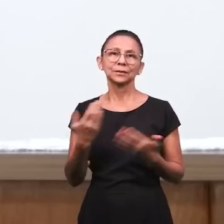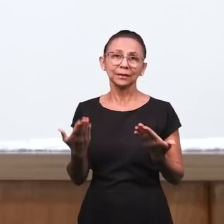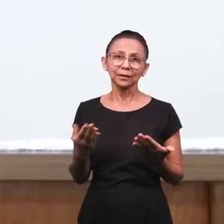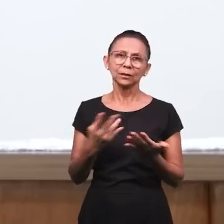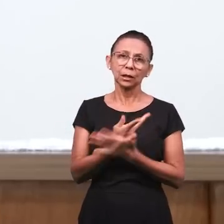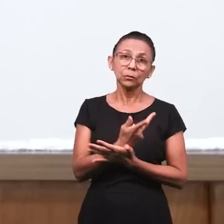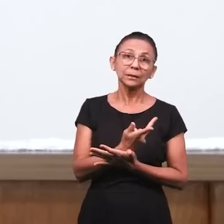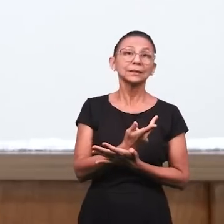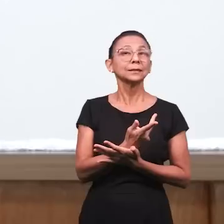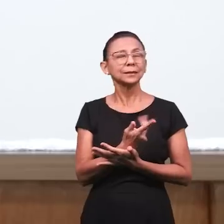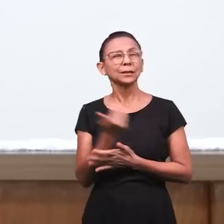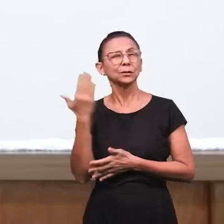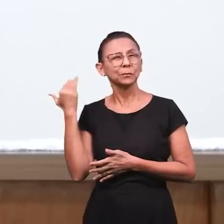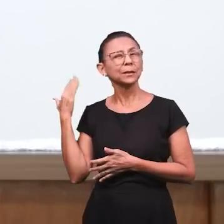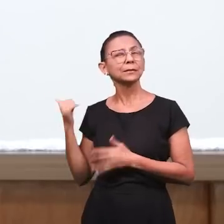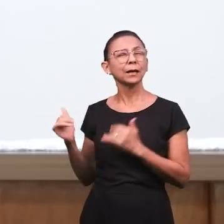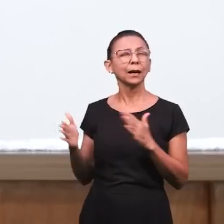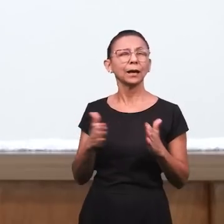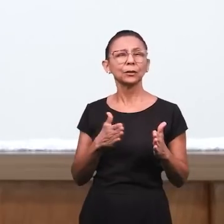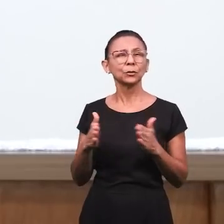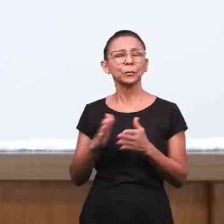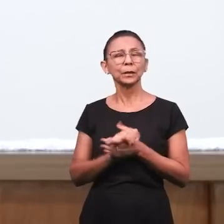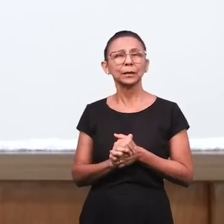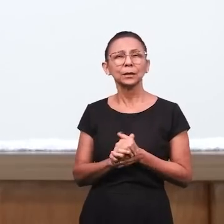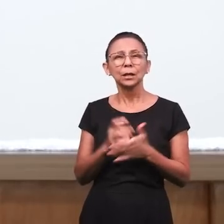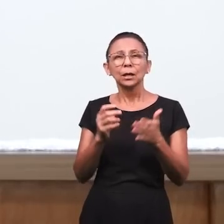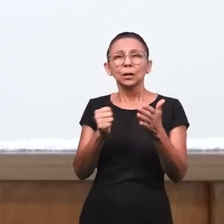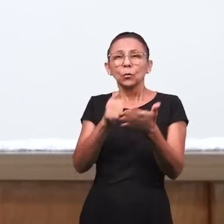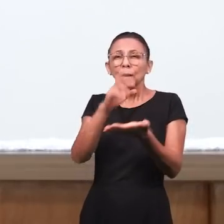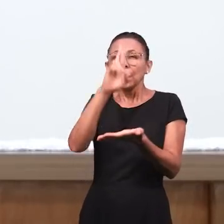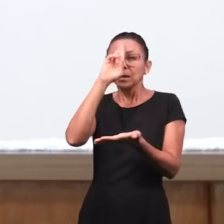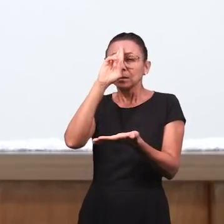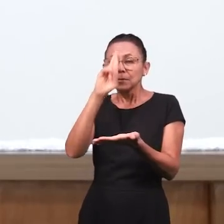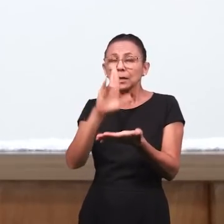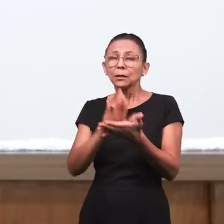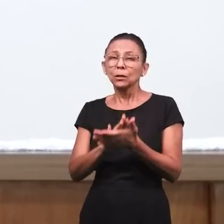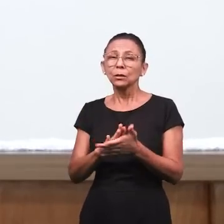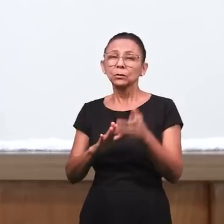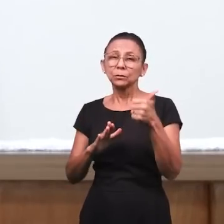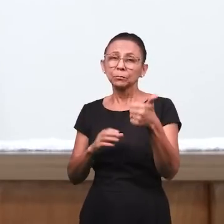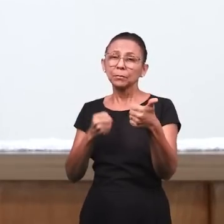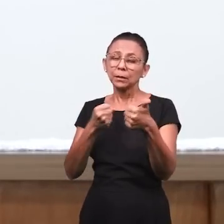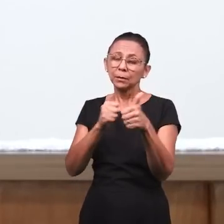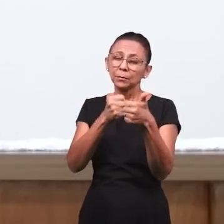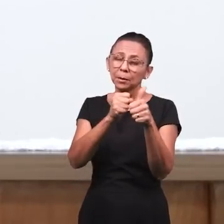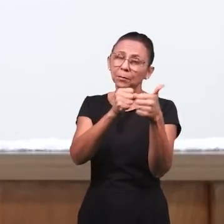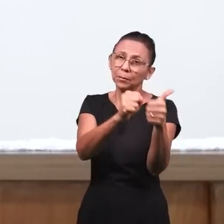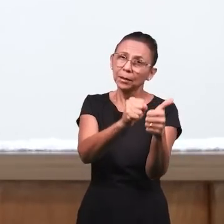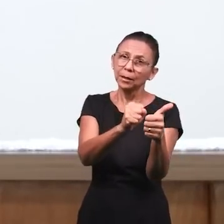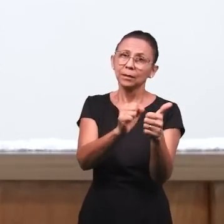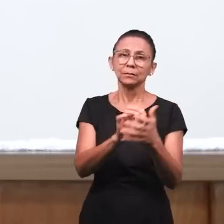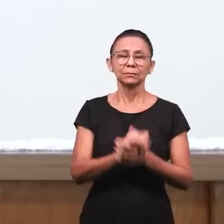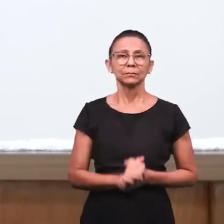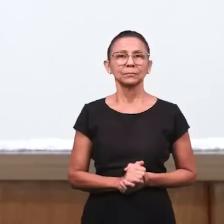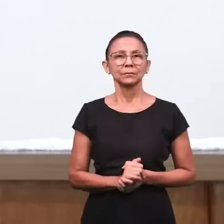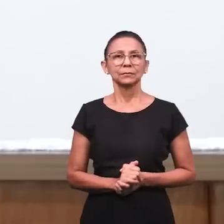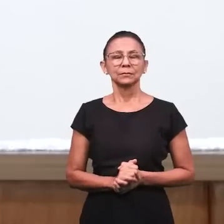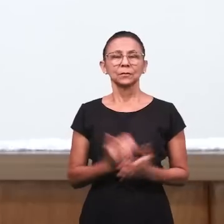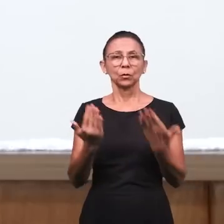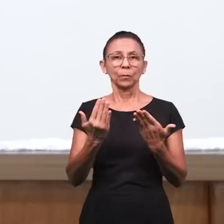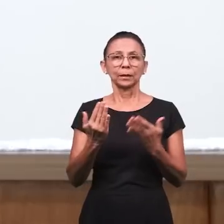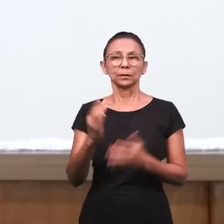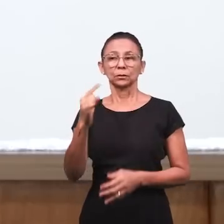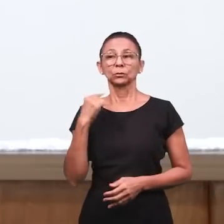da meia-noite, estava ali Paulo e Silas. Então, nós estamos vivendo um momento próximo da meia-noite. É